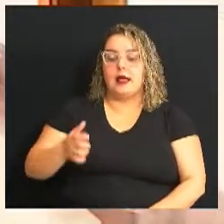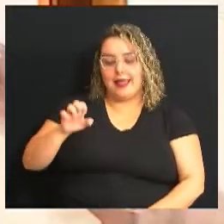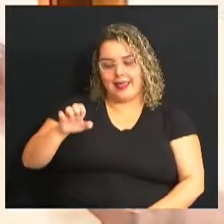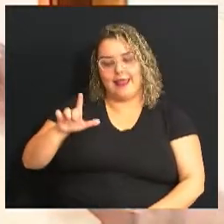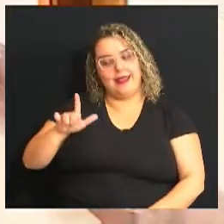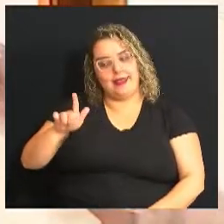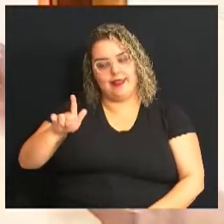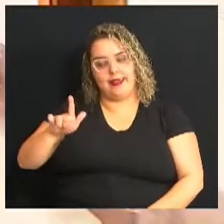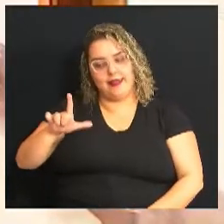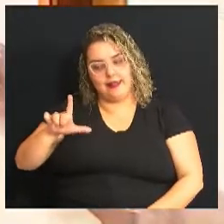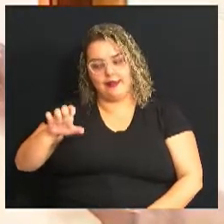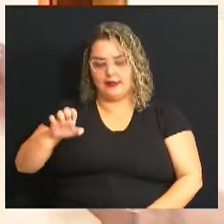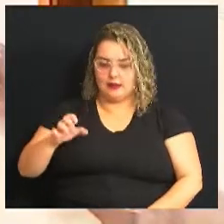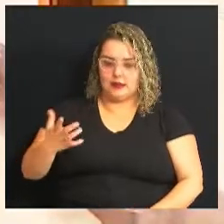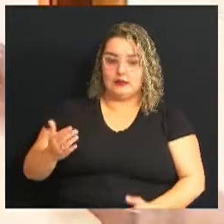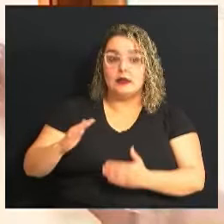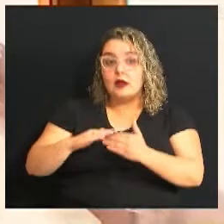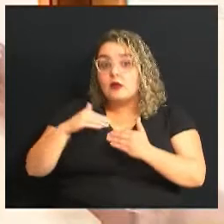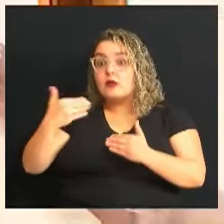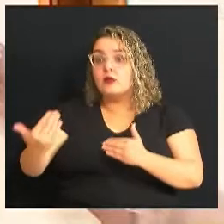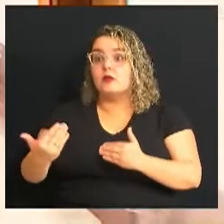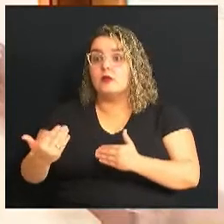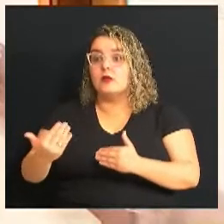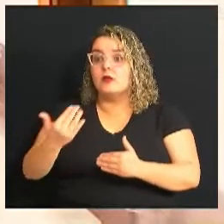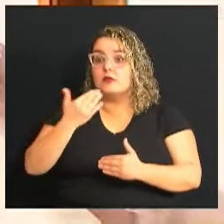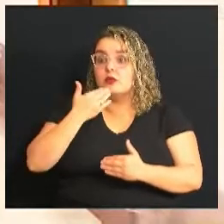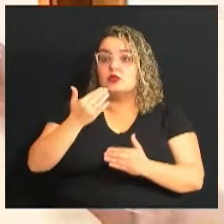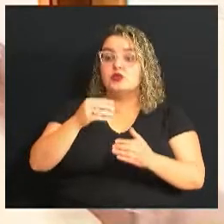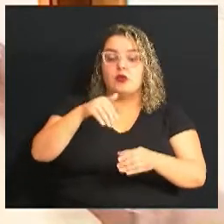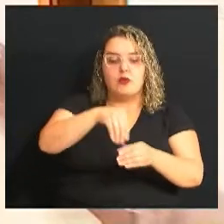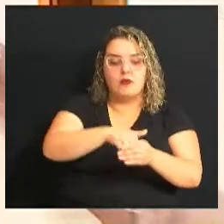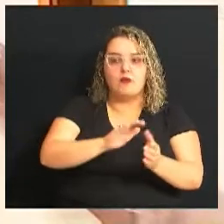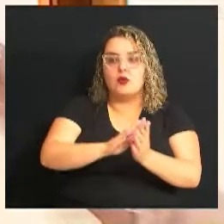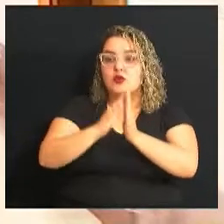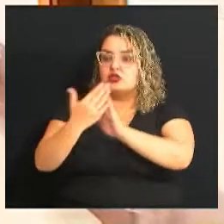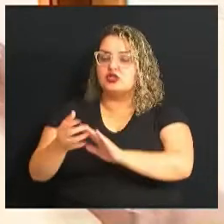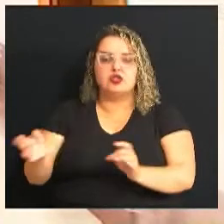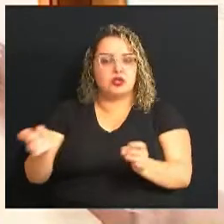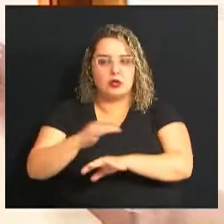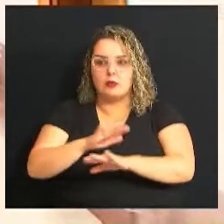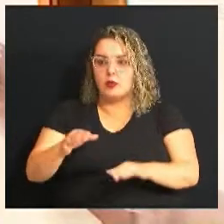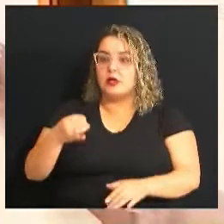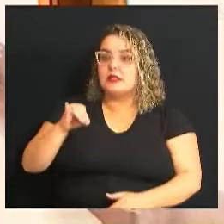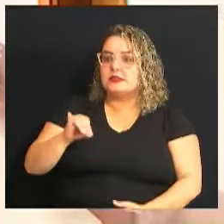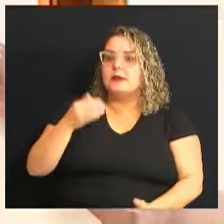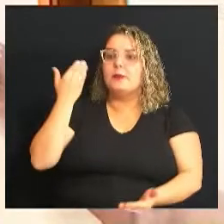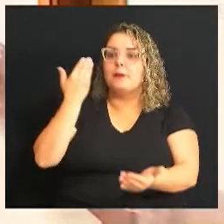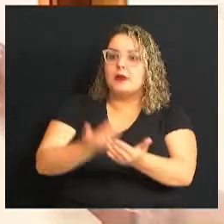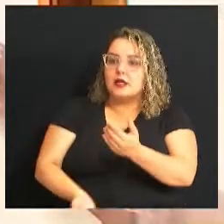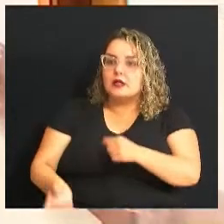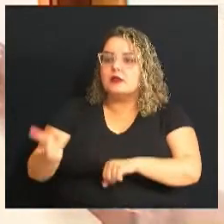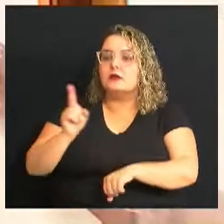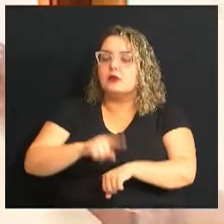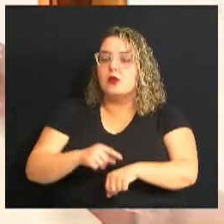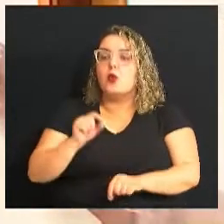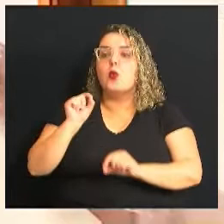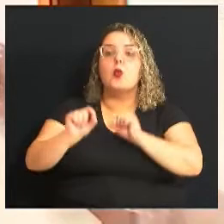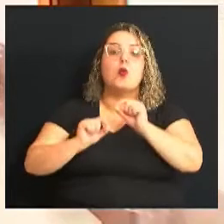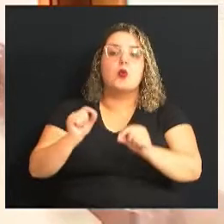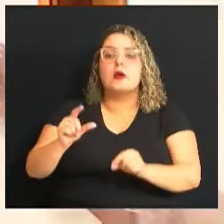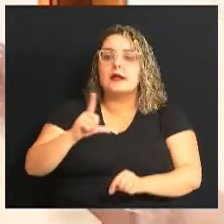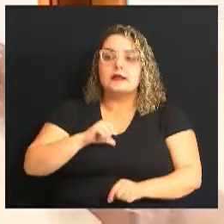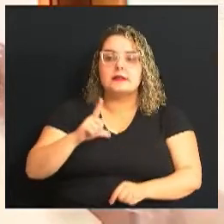o prazo de solicitar o voto em trânsito, Isso já passou. Se o eleitor perdeu esse prazo, o que ele tem que fazer? Ele